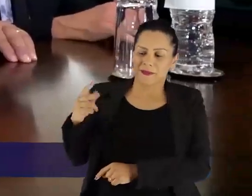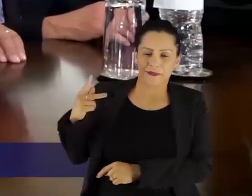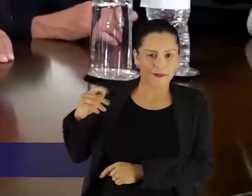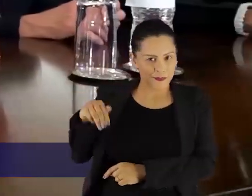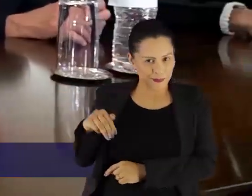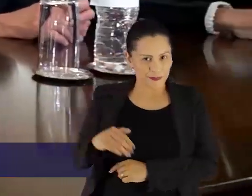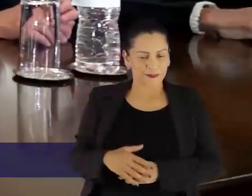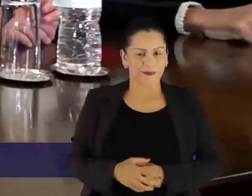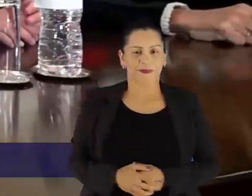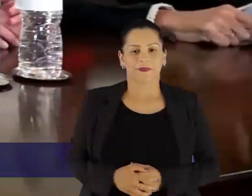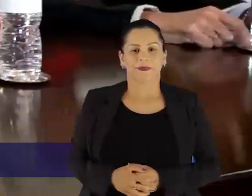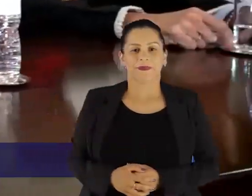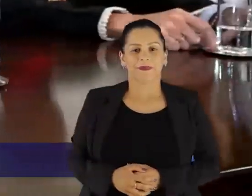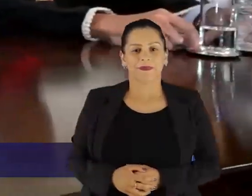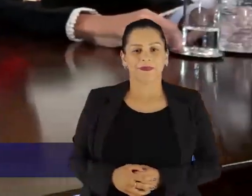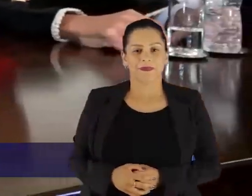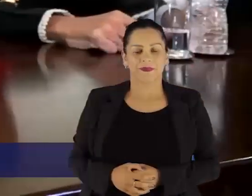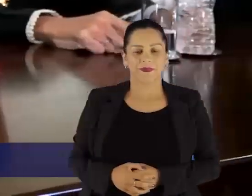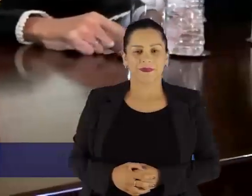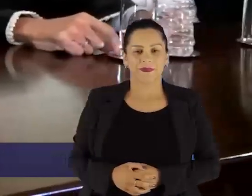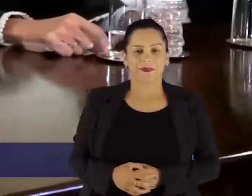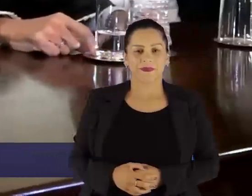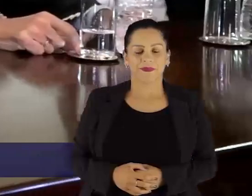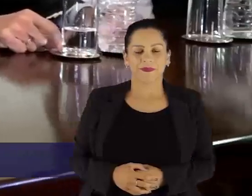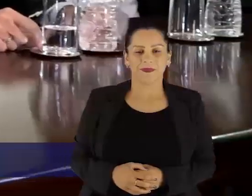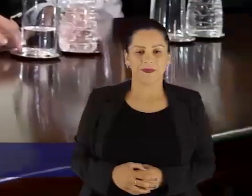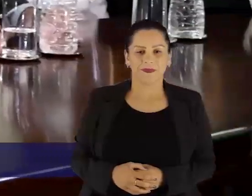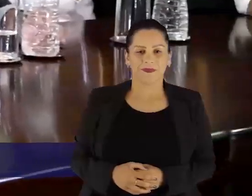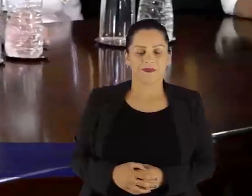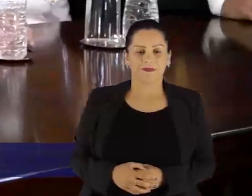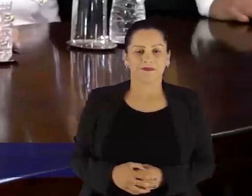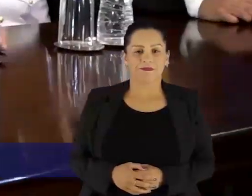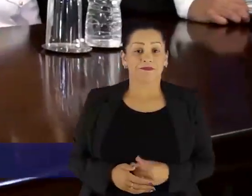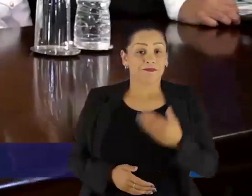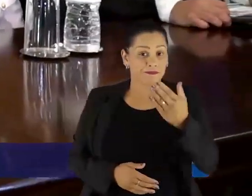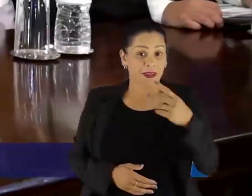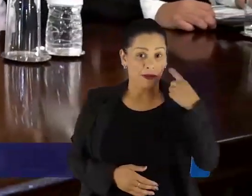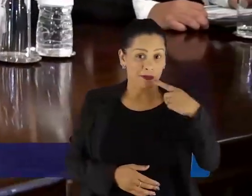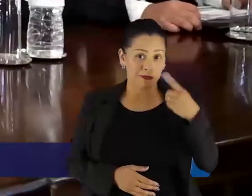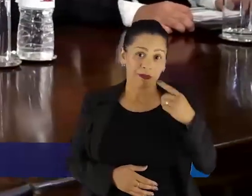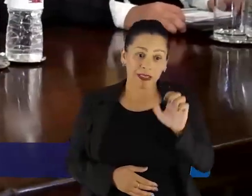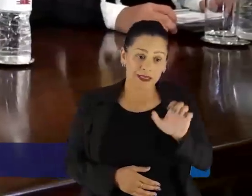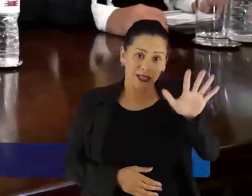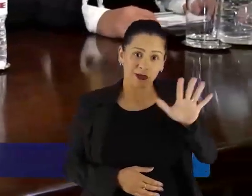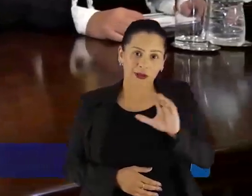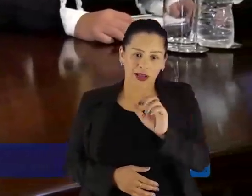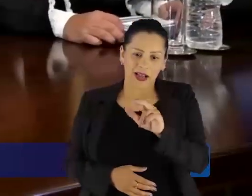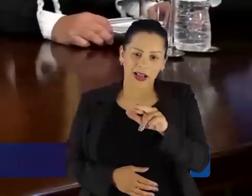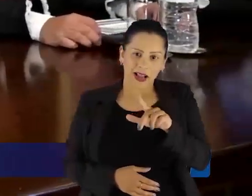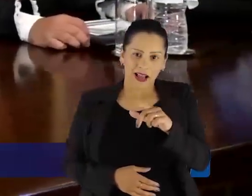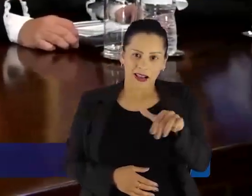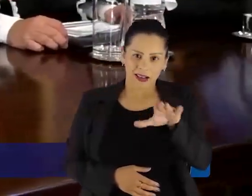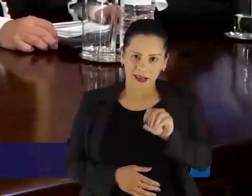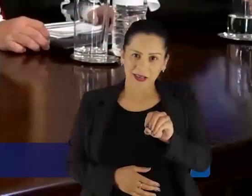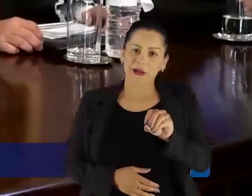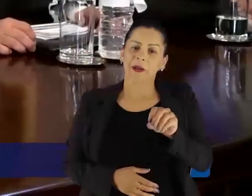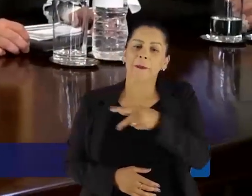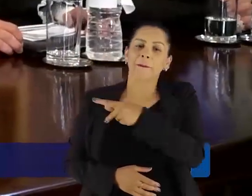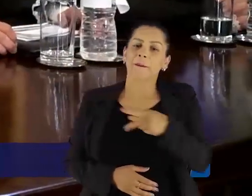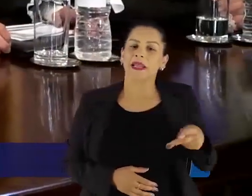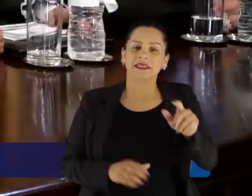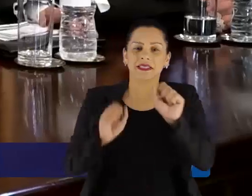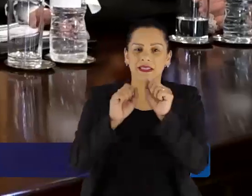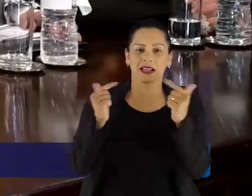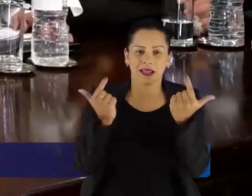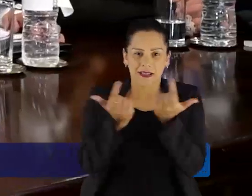da Diretoria da Escola Paulista da magistratura estimado deputado estadual Carlão Pignatari nosso presidente da Assembleia